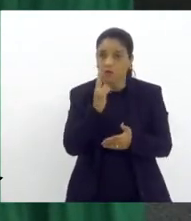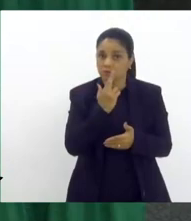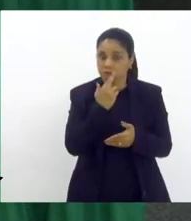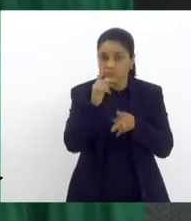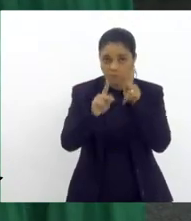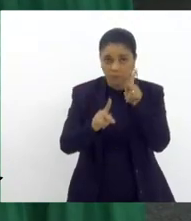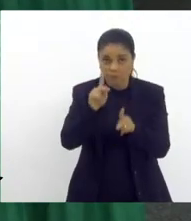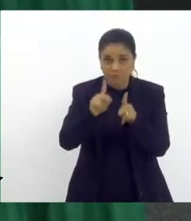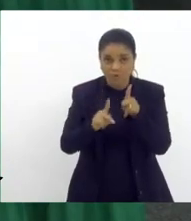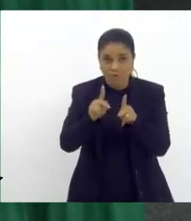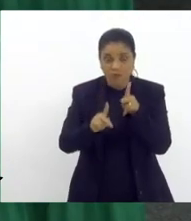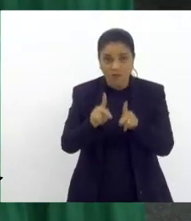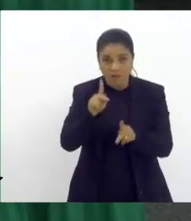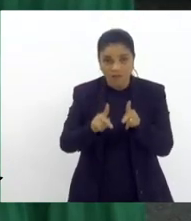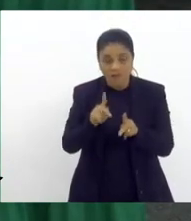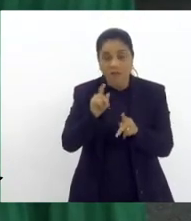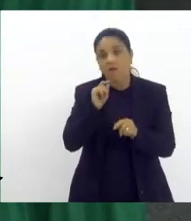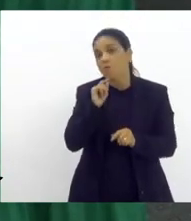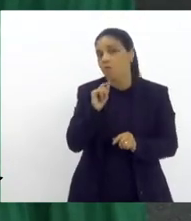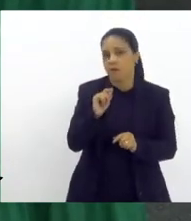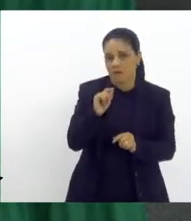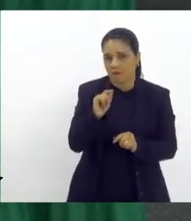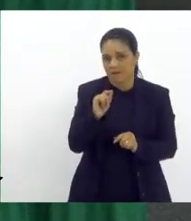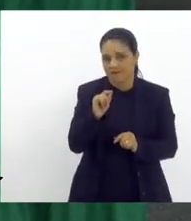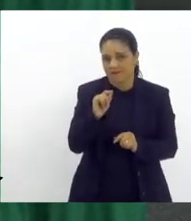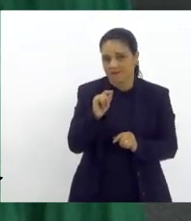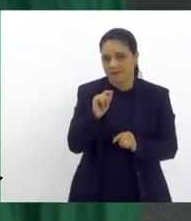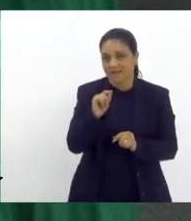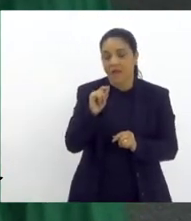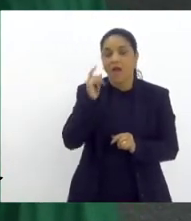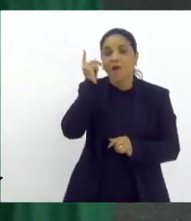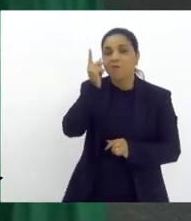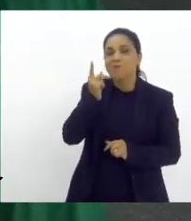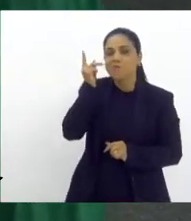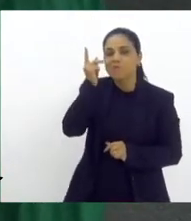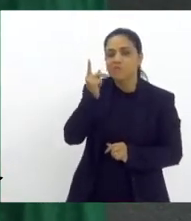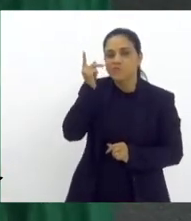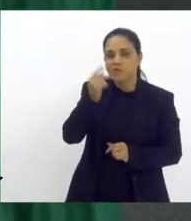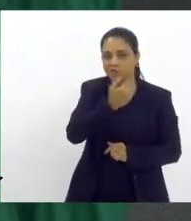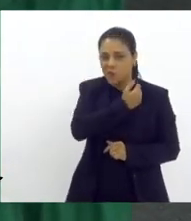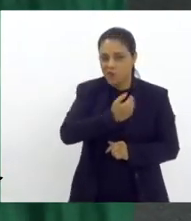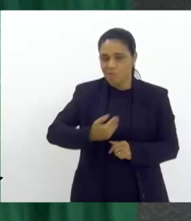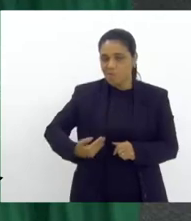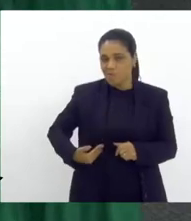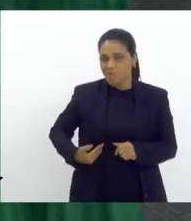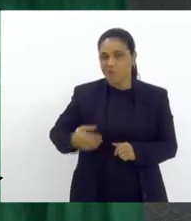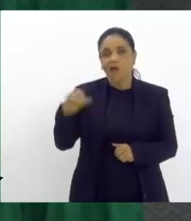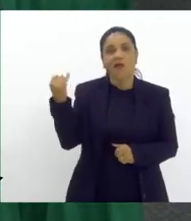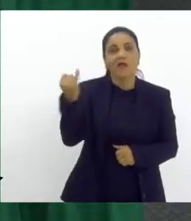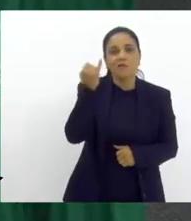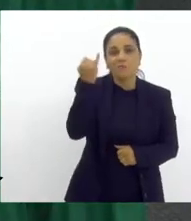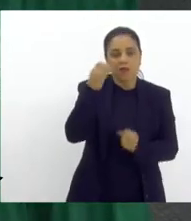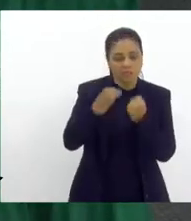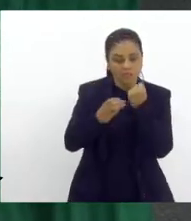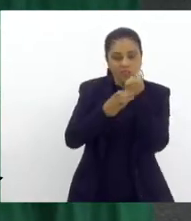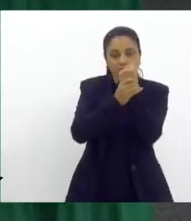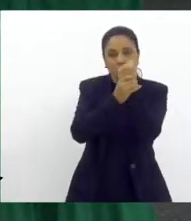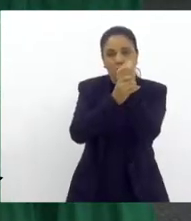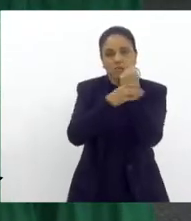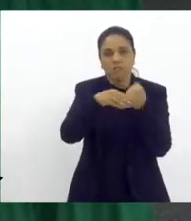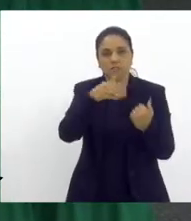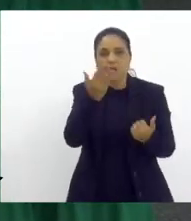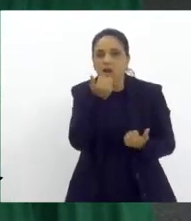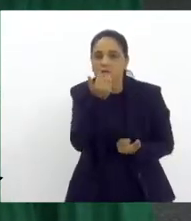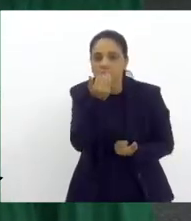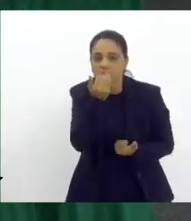vem na esteira dessa política pública tão importante que a segurança alimentar e